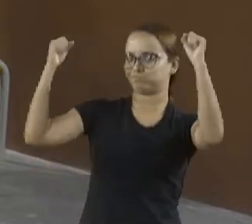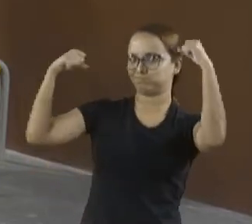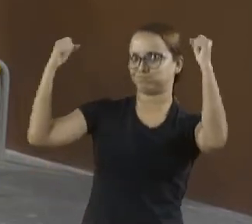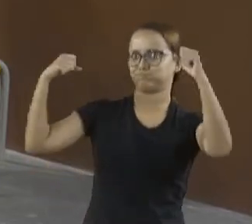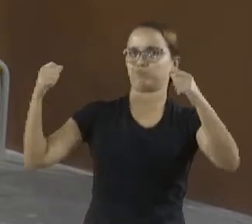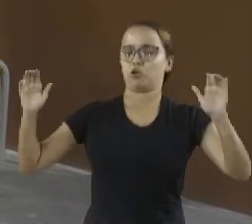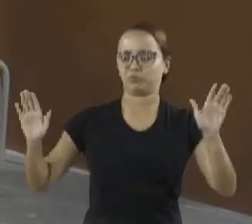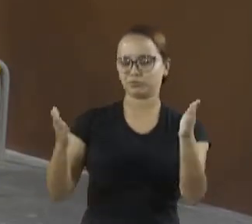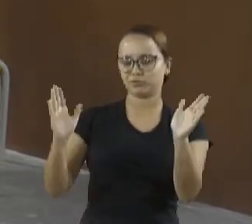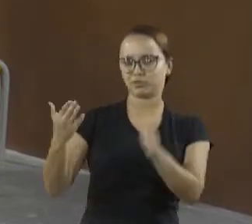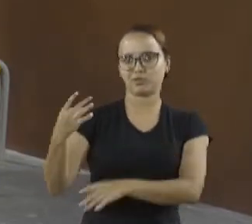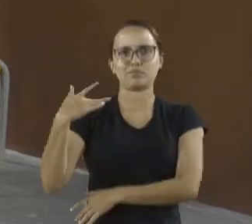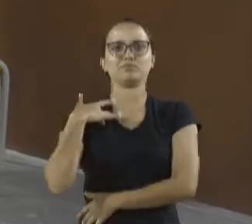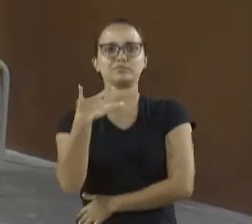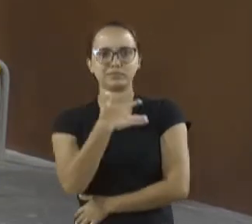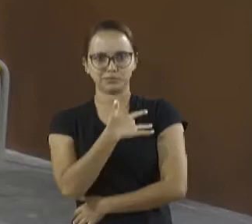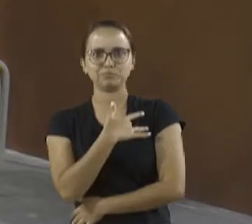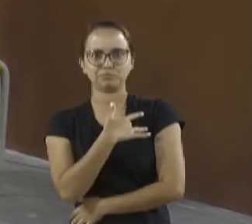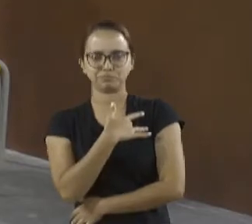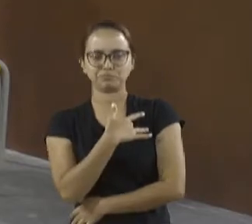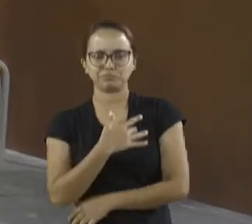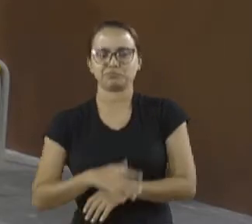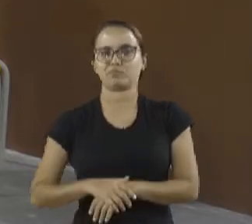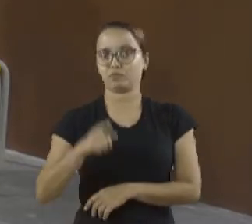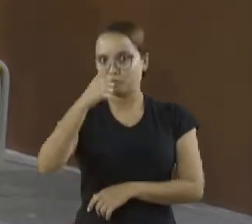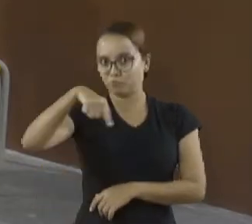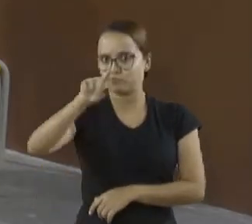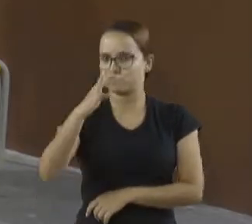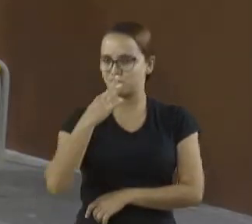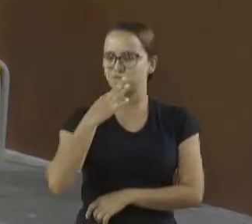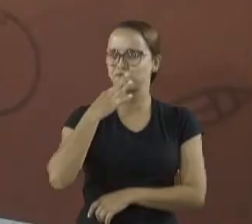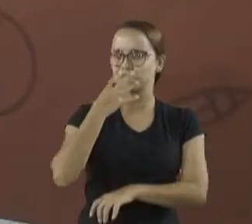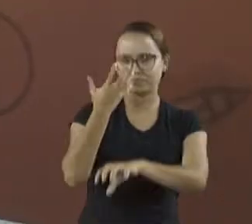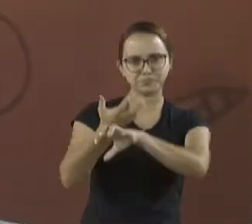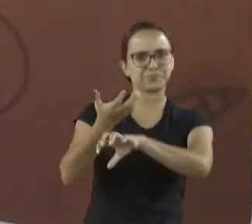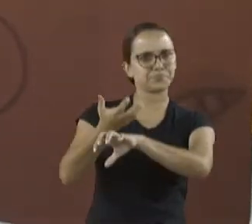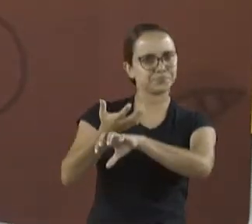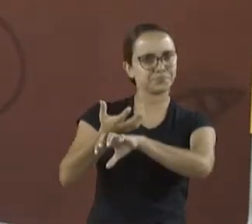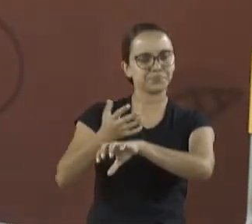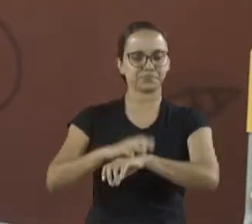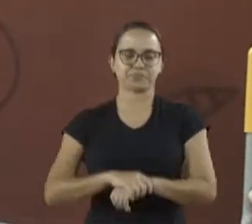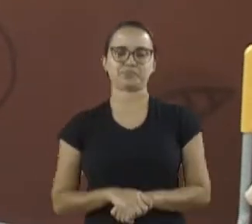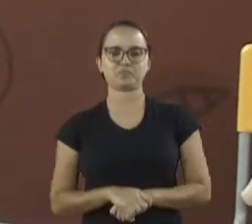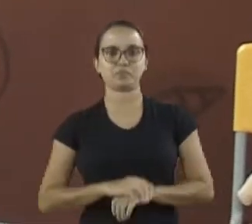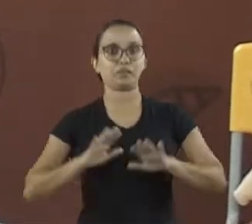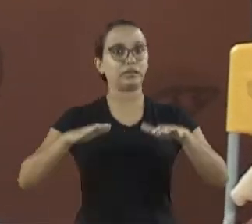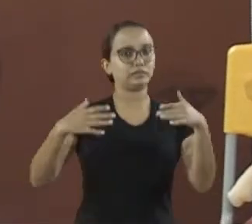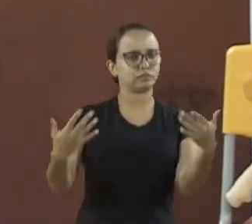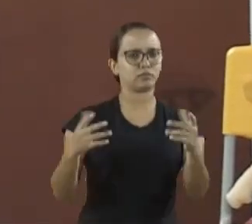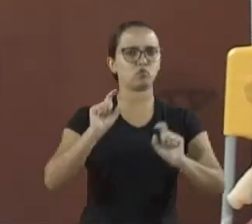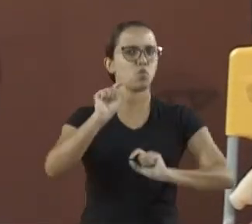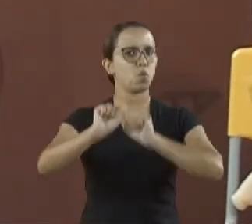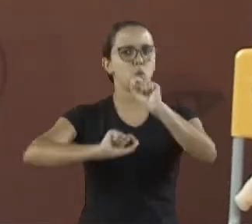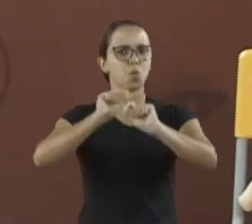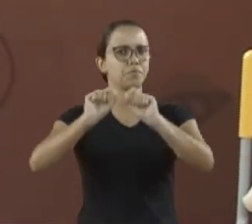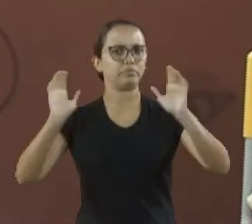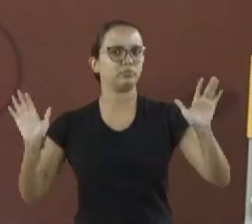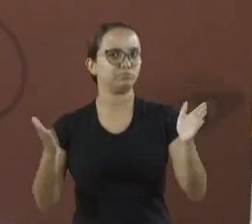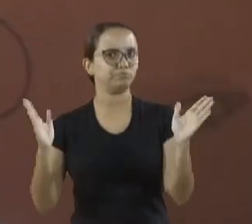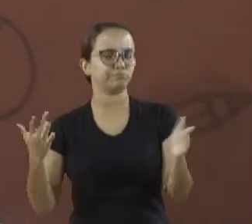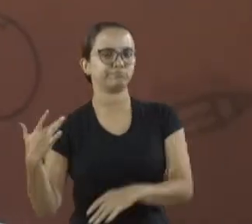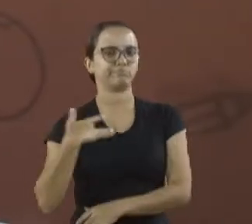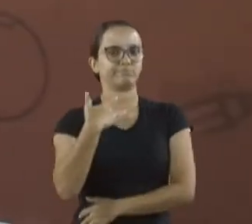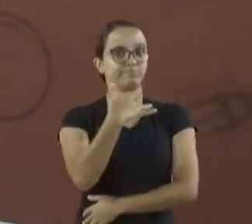vocês sabem muito bem qual é a disciplina, não é verdade? Então, o que seria a promoção da